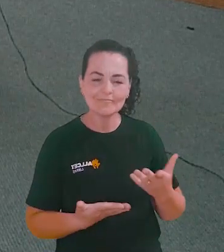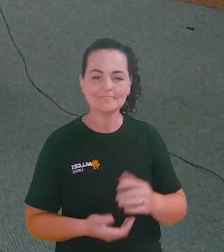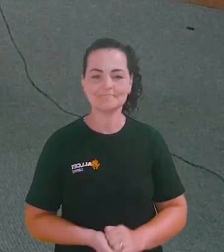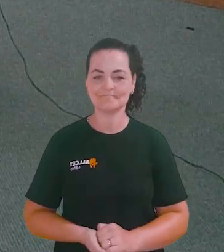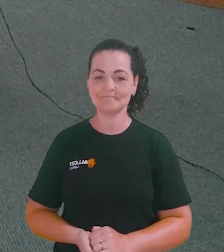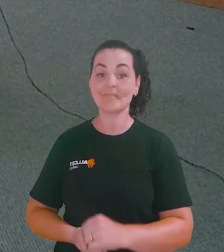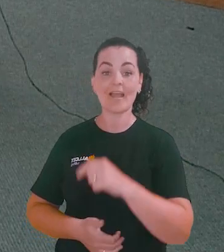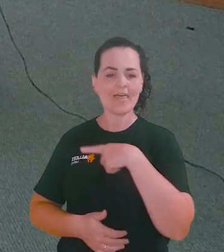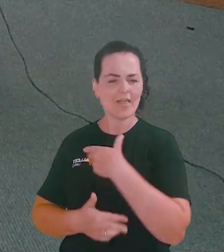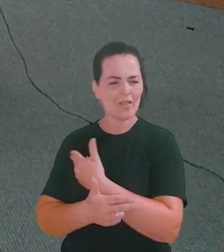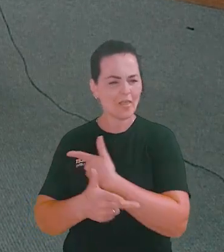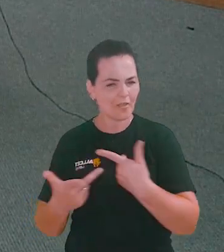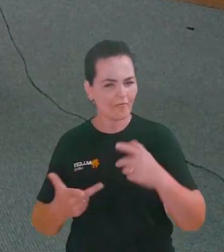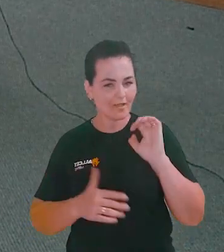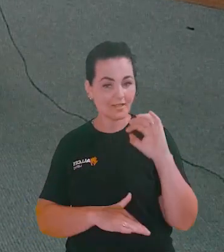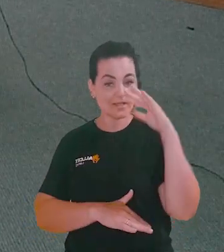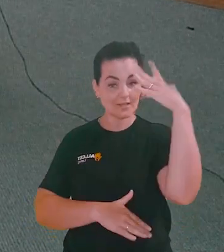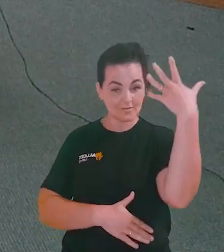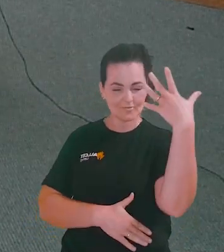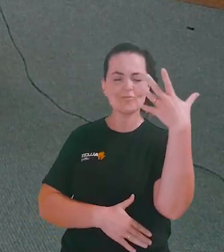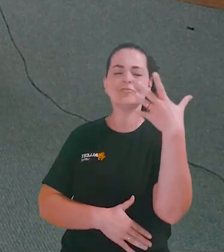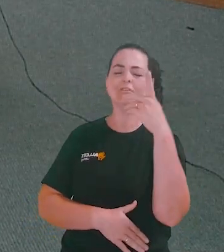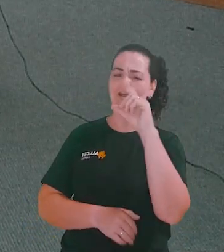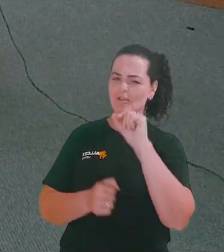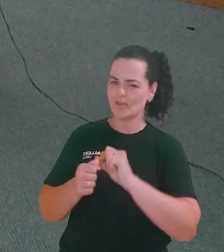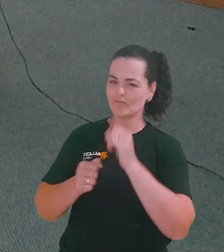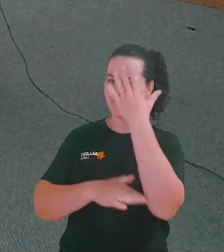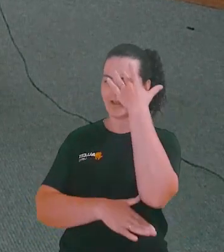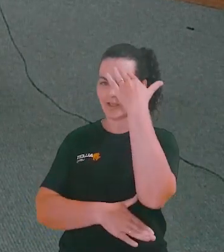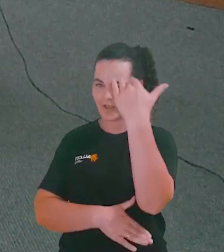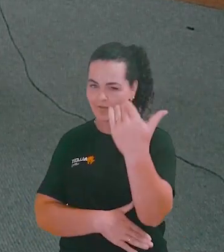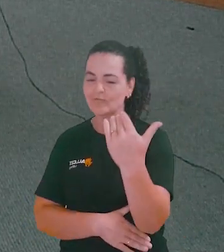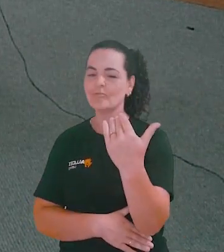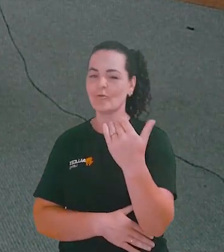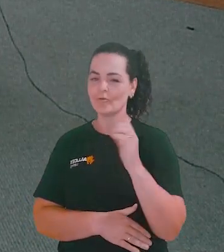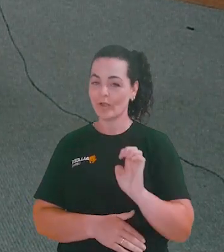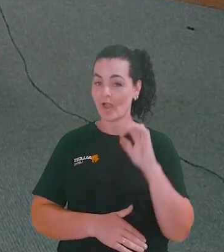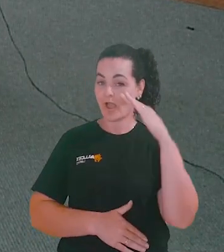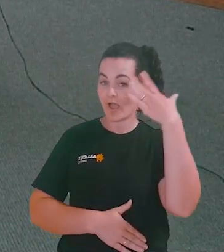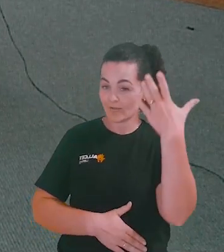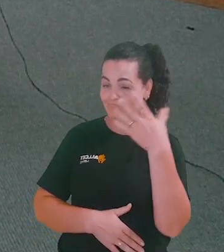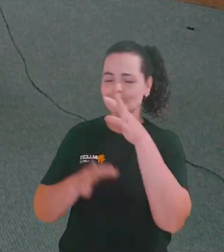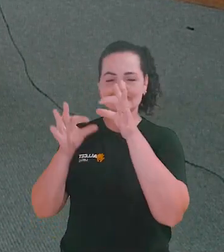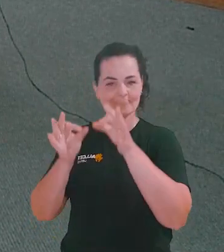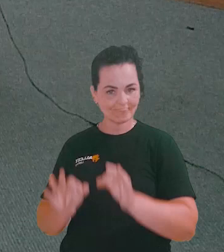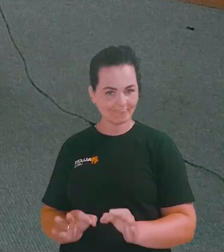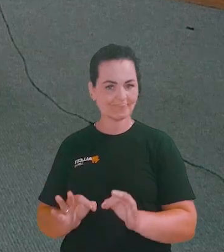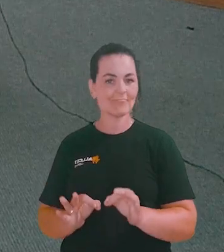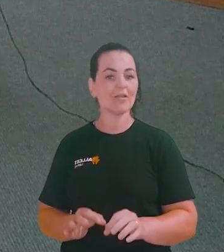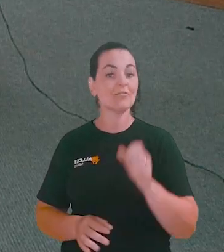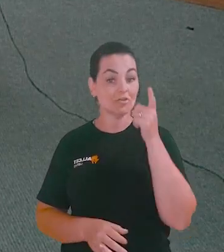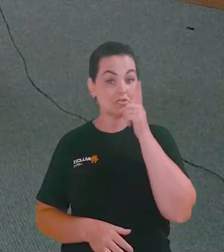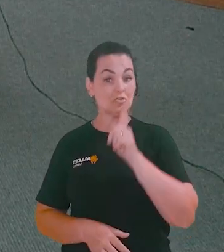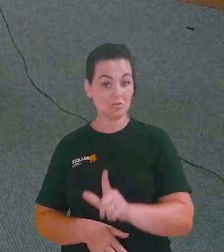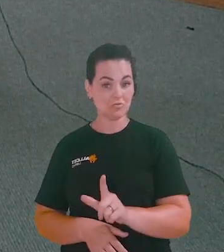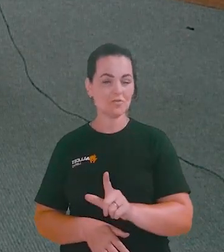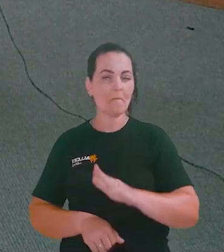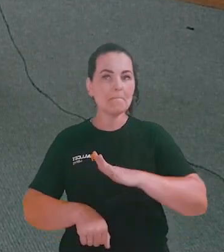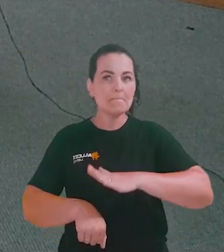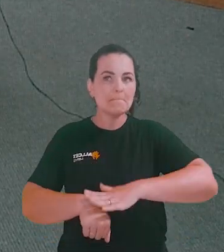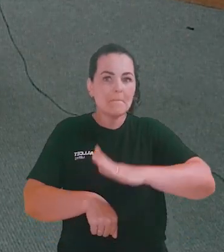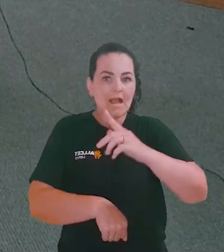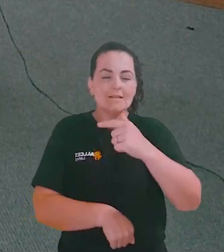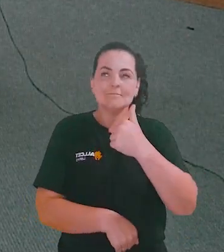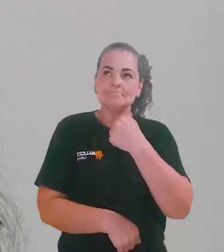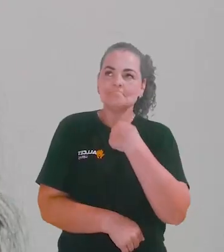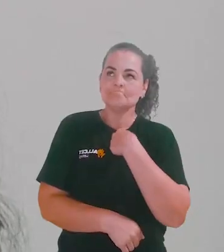bem difícil. Foram muitas ações assim, de sucesso, que a gente pode considerar que são ações que deram muito certo, mas eu